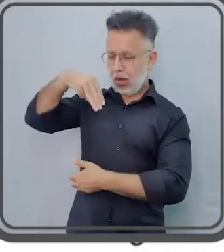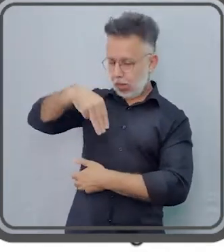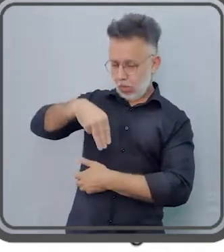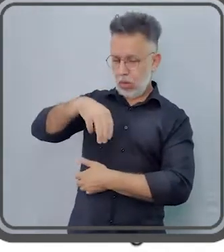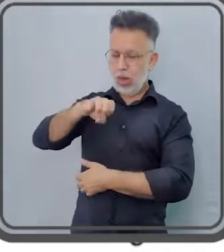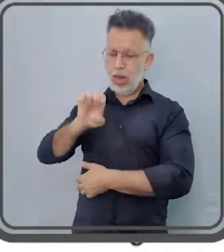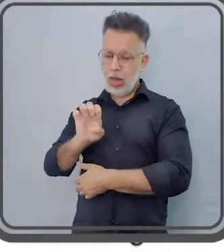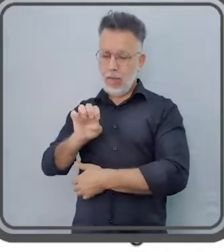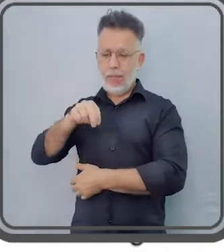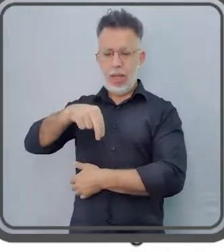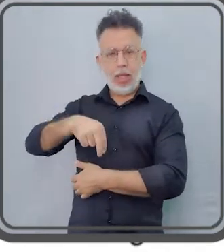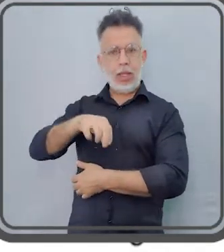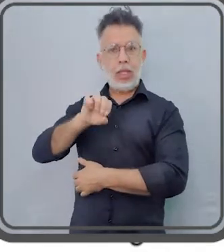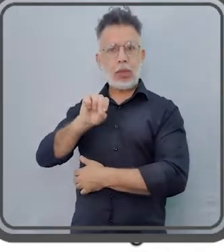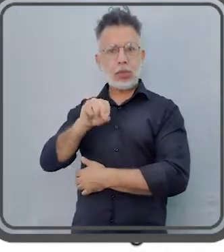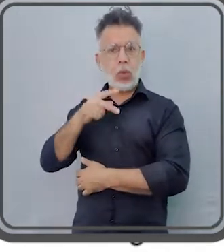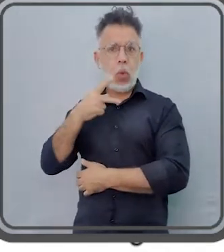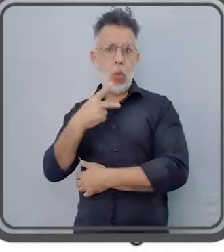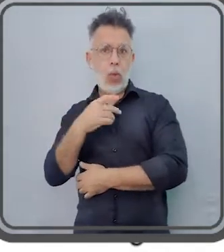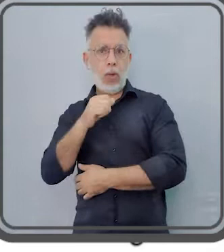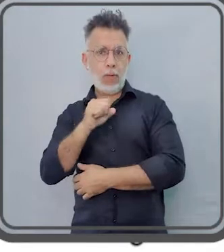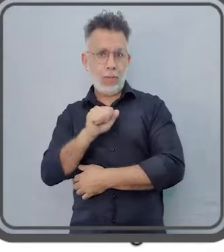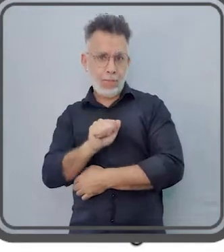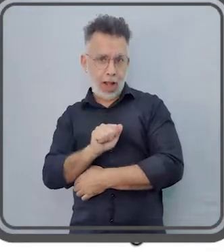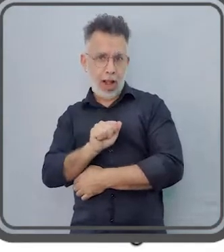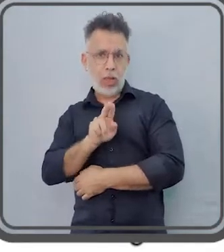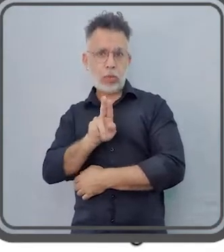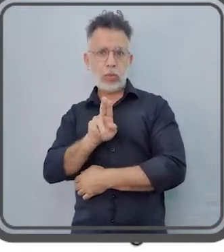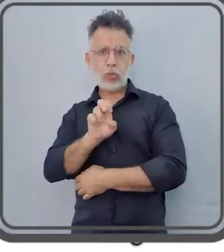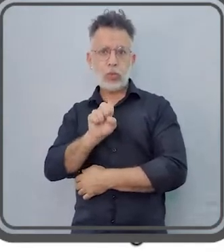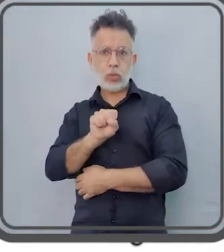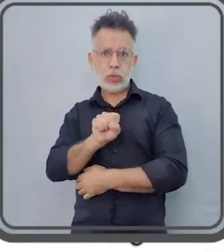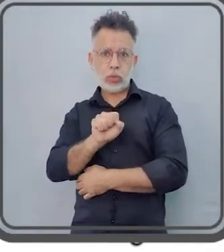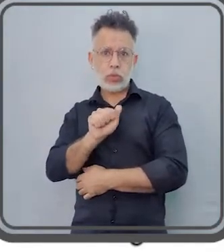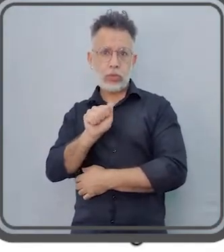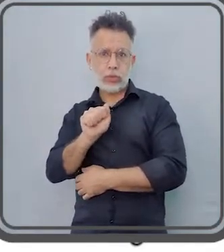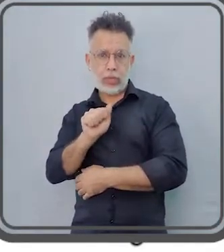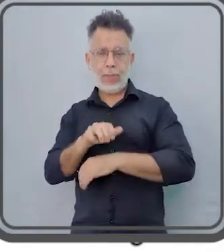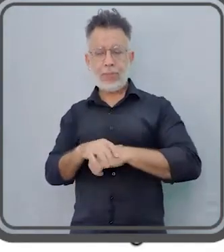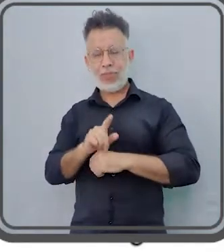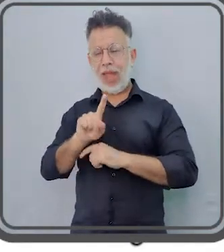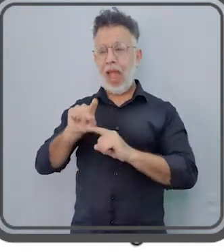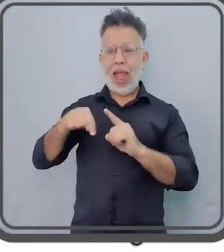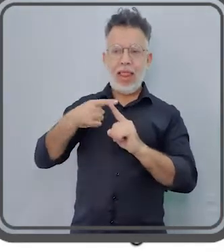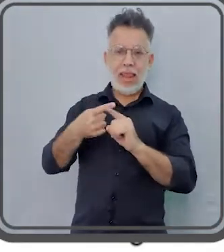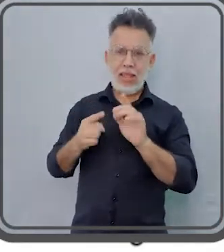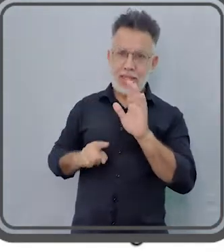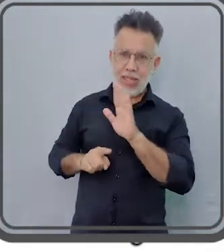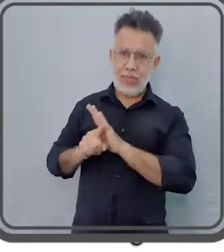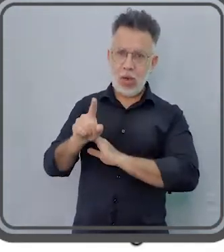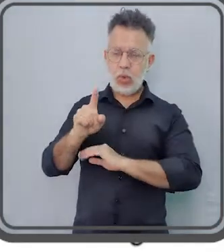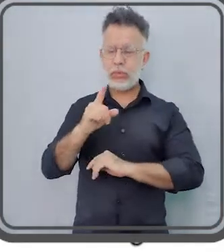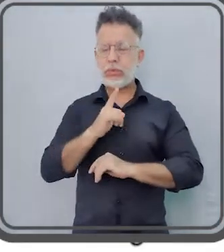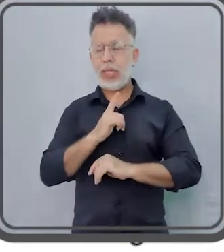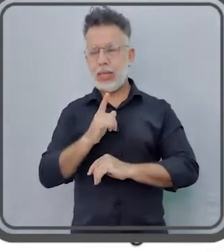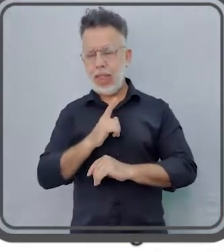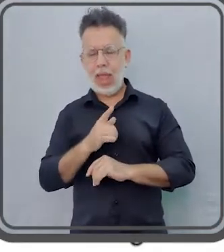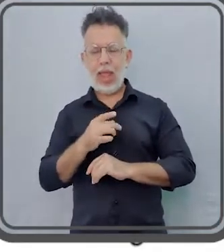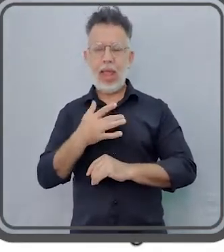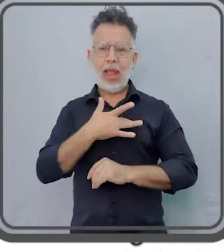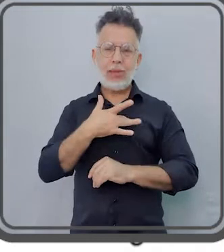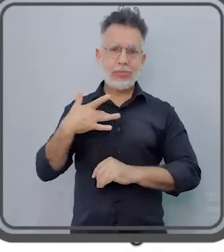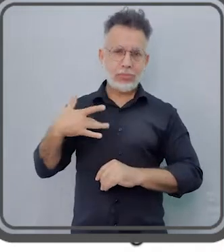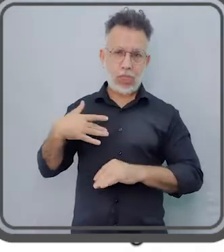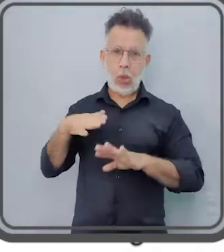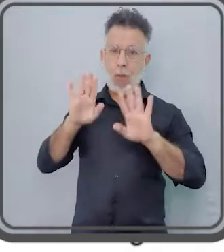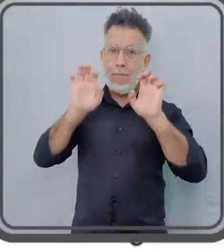de saúde, de bem-estar, né? É, a gente, além dessas perguntas sobre o pano de fundo, né, do